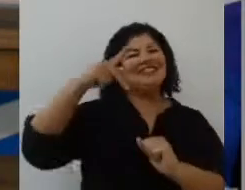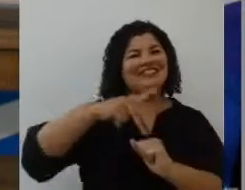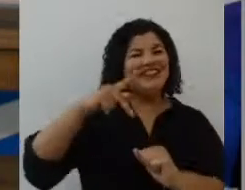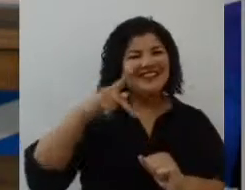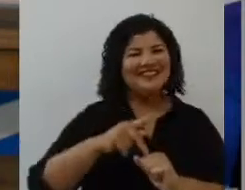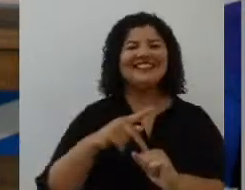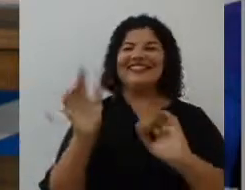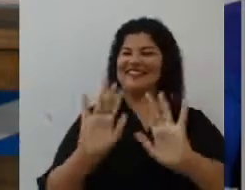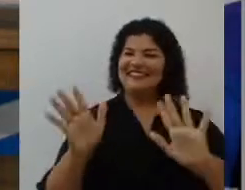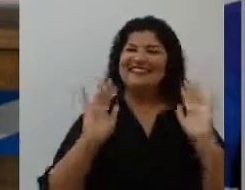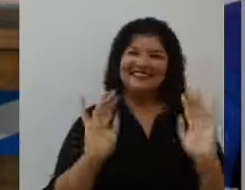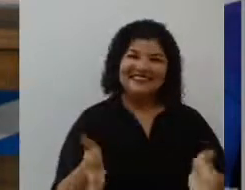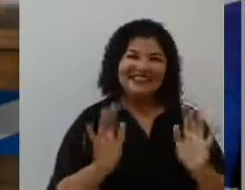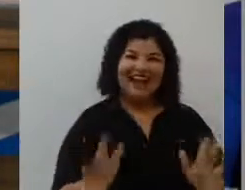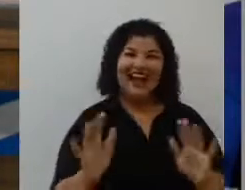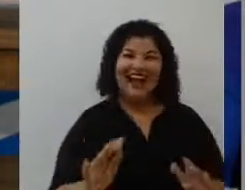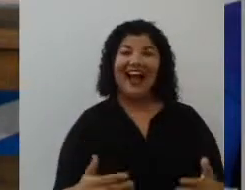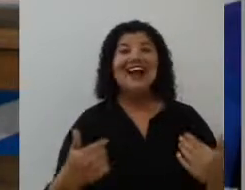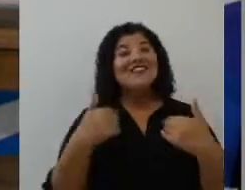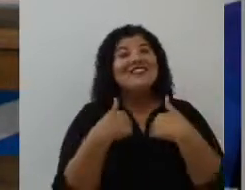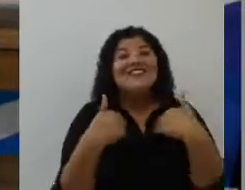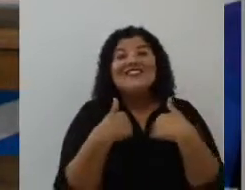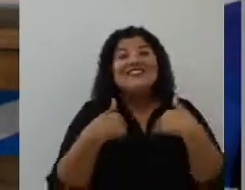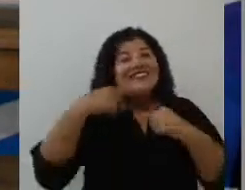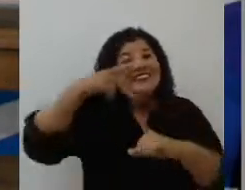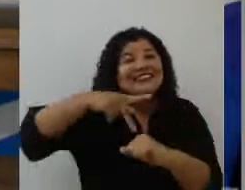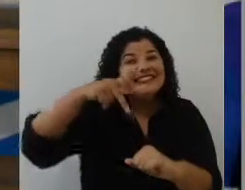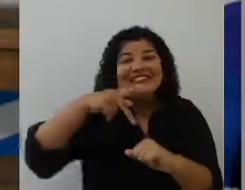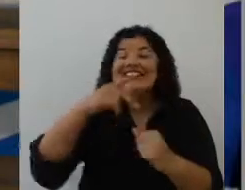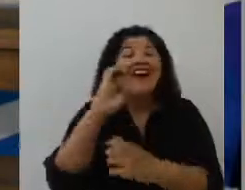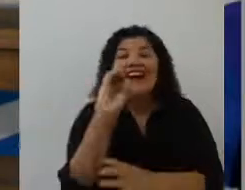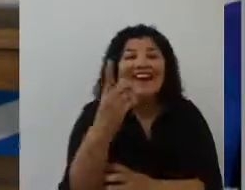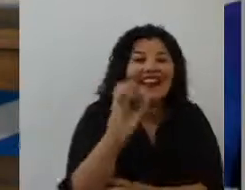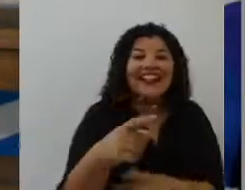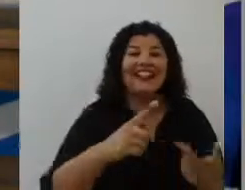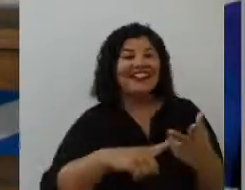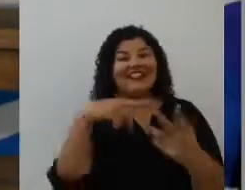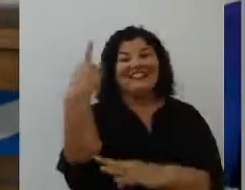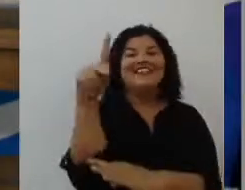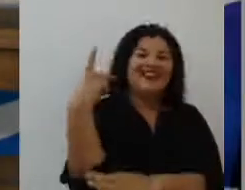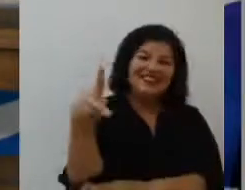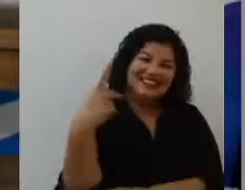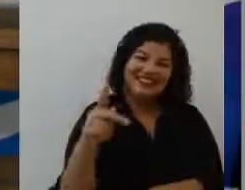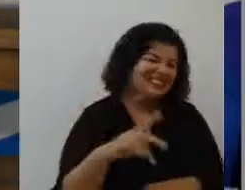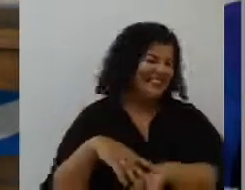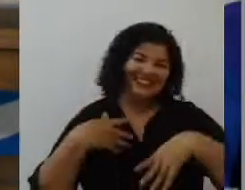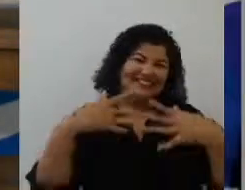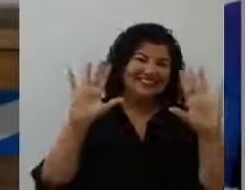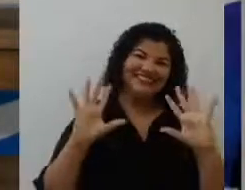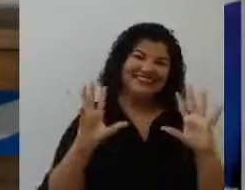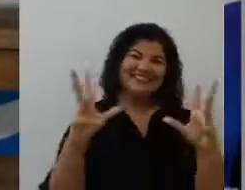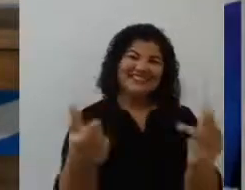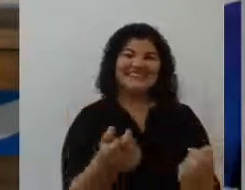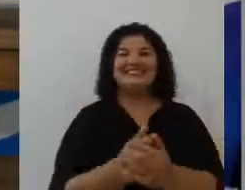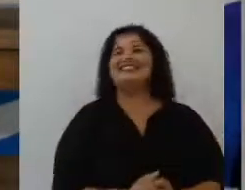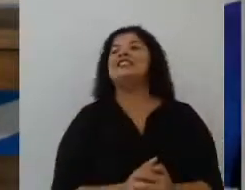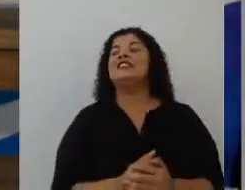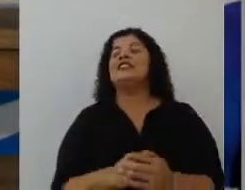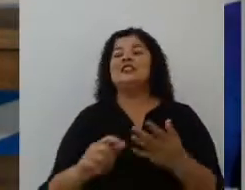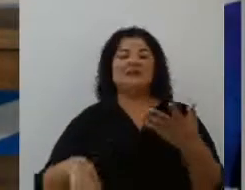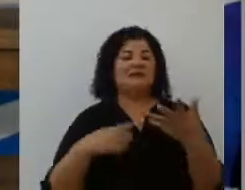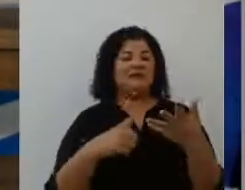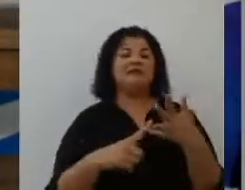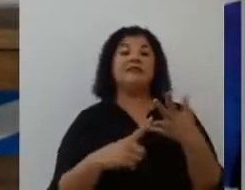falou comigo, que coisa legal. Pessoal da minha terra, Olinda, Paulista, todo mundo. Olha lá, uma outra coisa